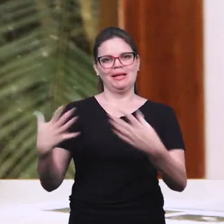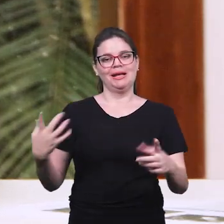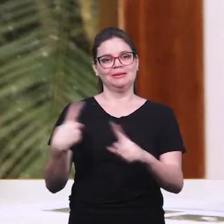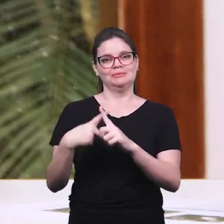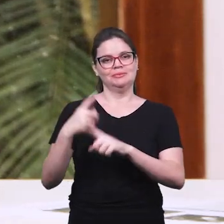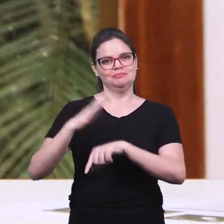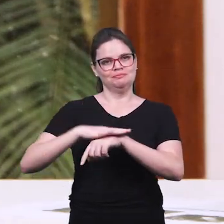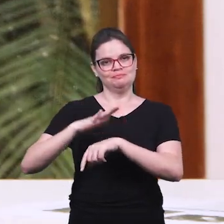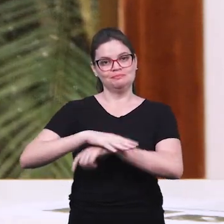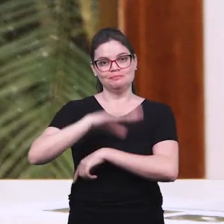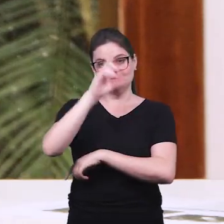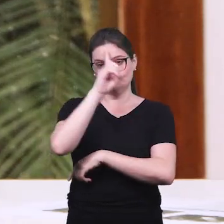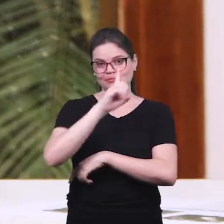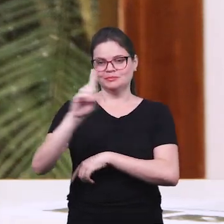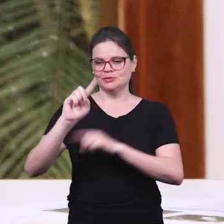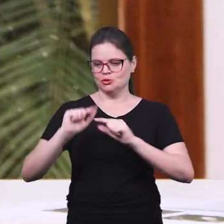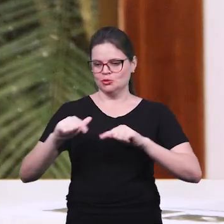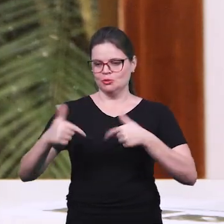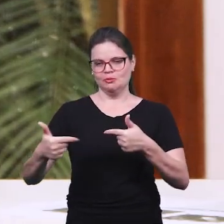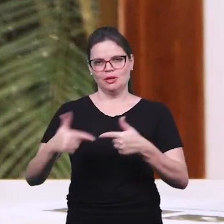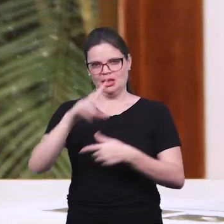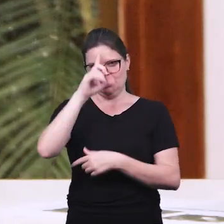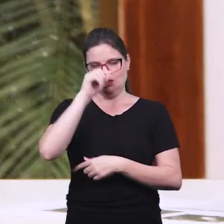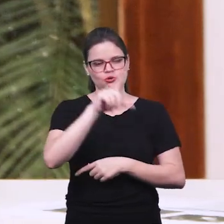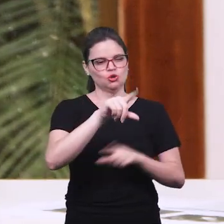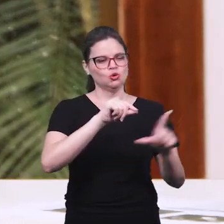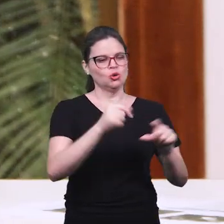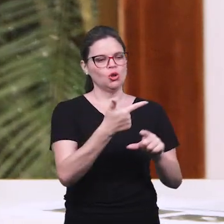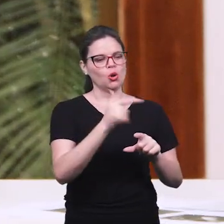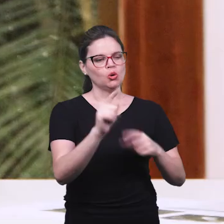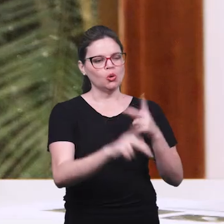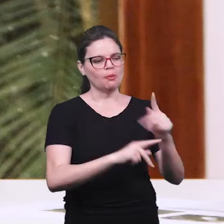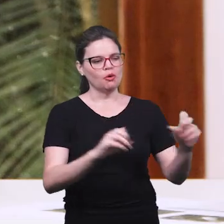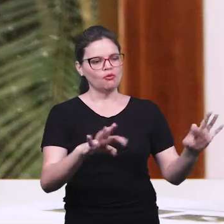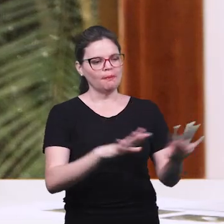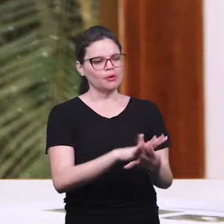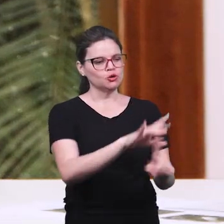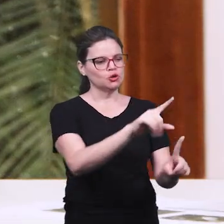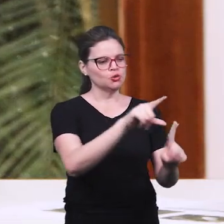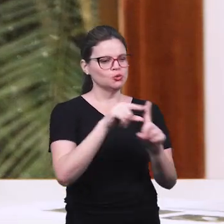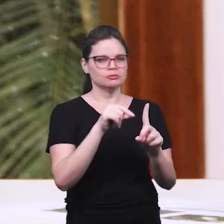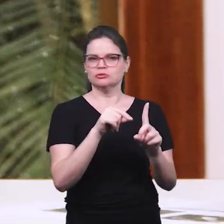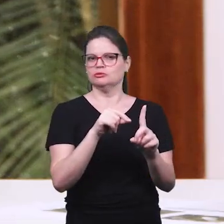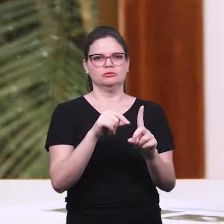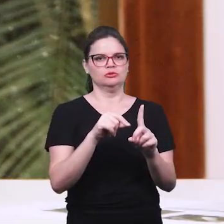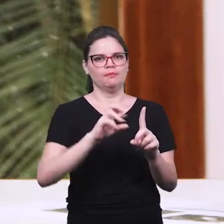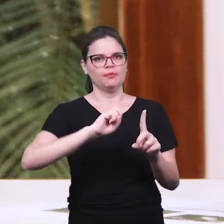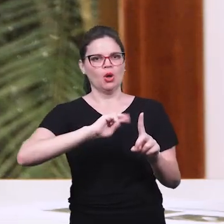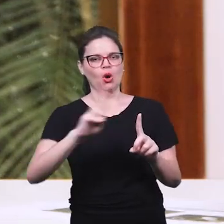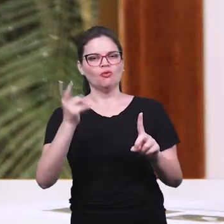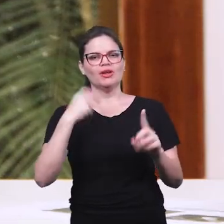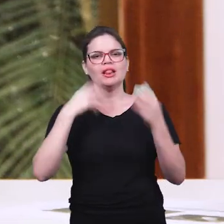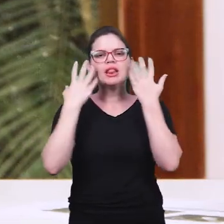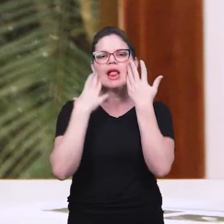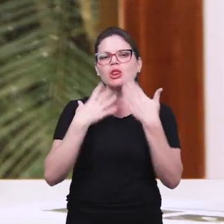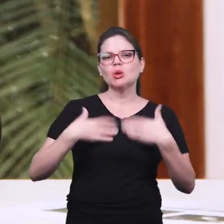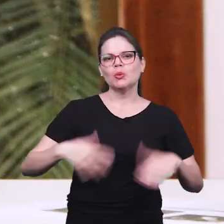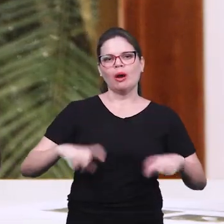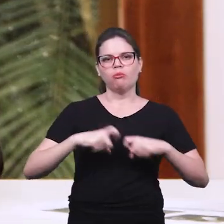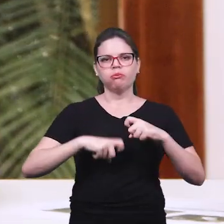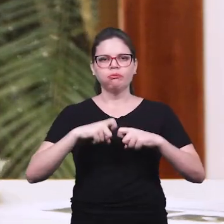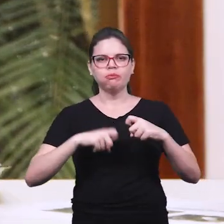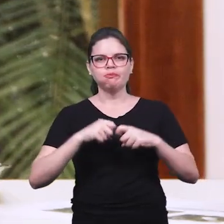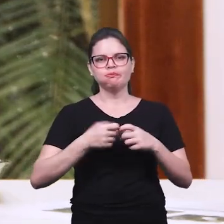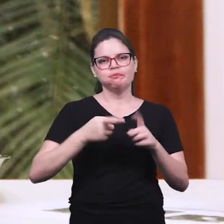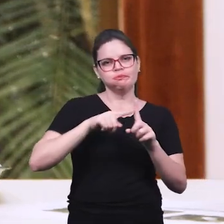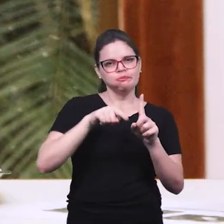por Deus. Deus não tirou de nação alguma e nem nasceu pelos meios naturais. Nasceu por uma